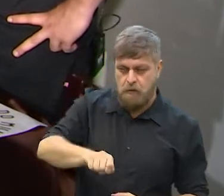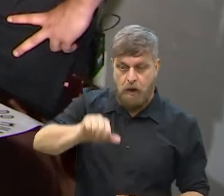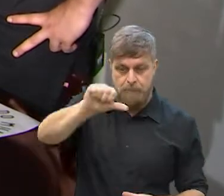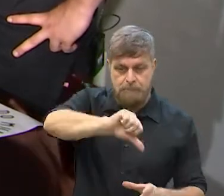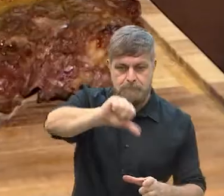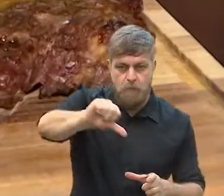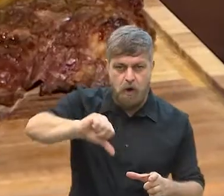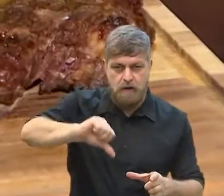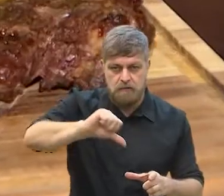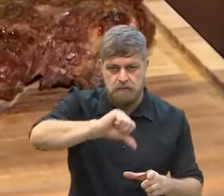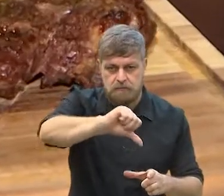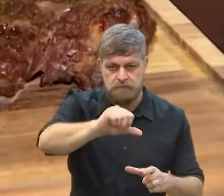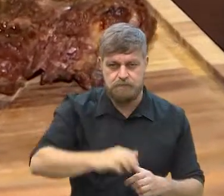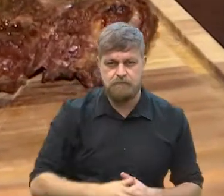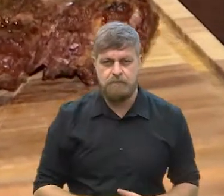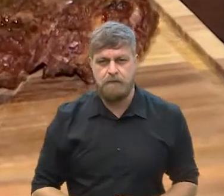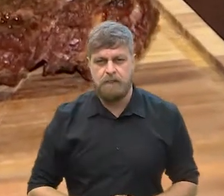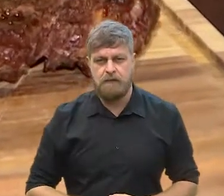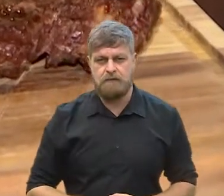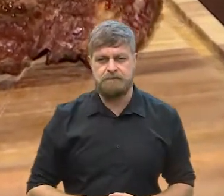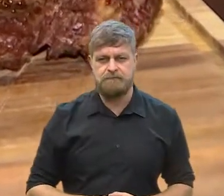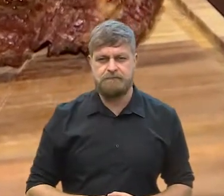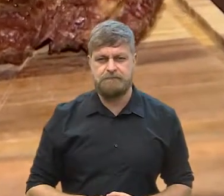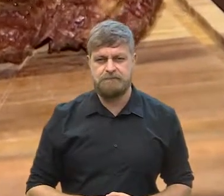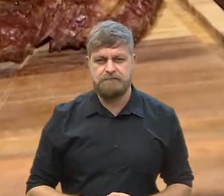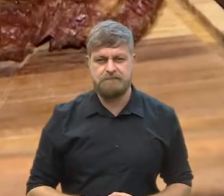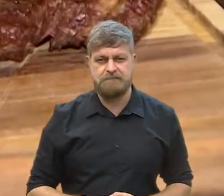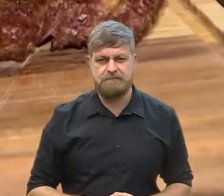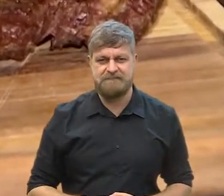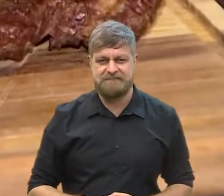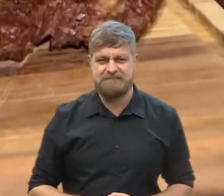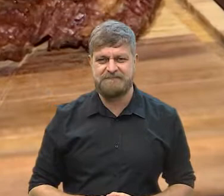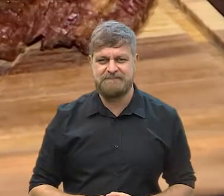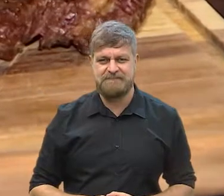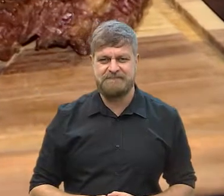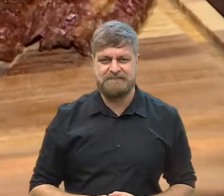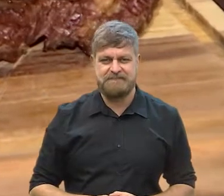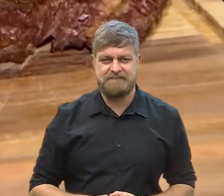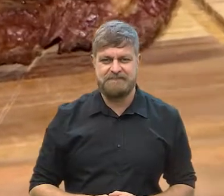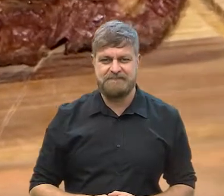molhinho na carne, aqui.